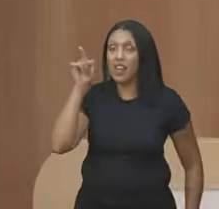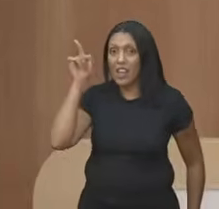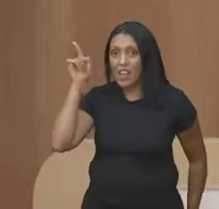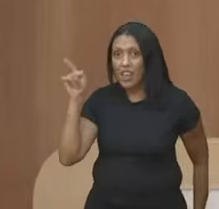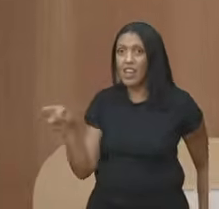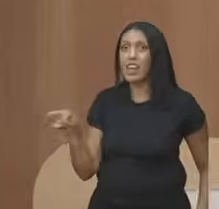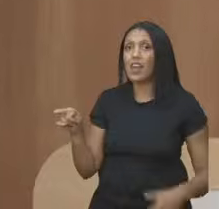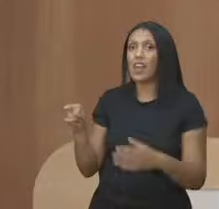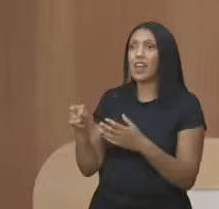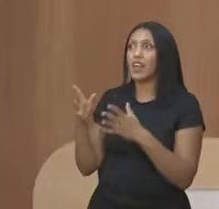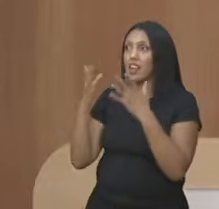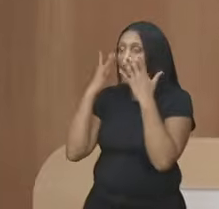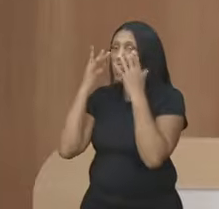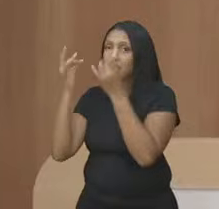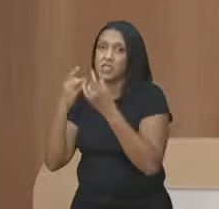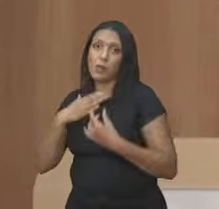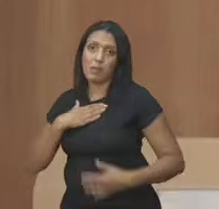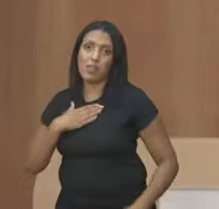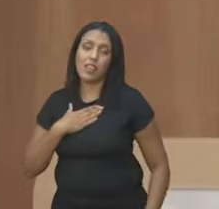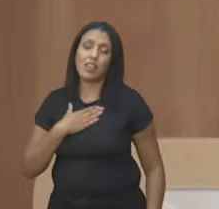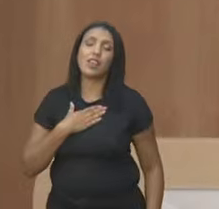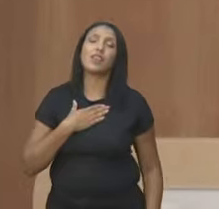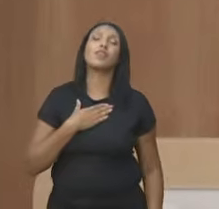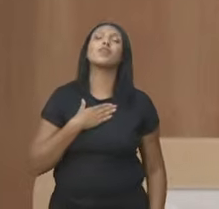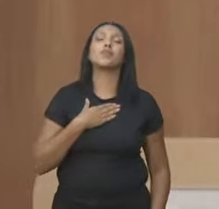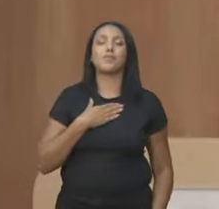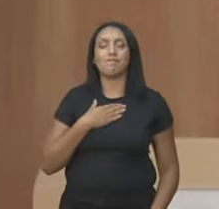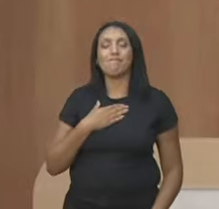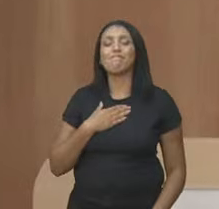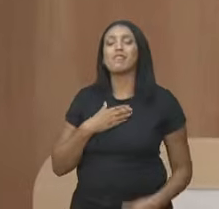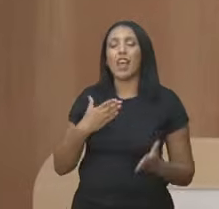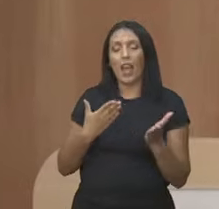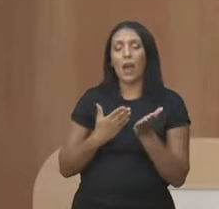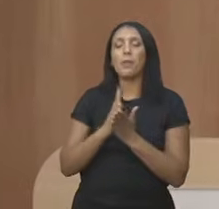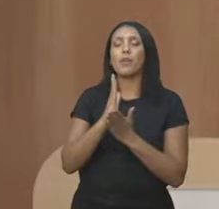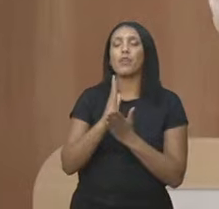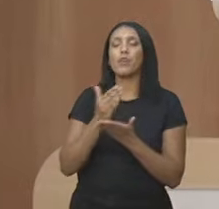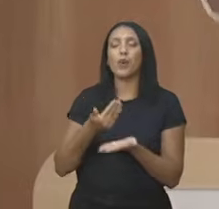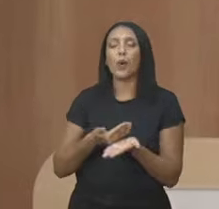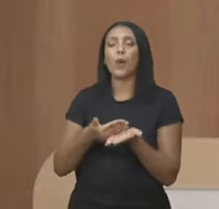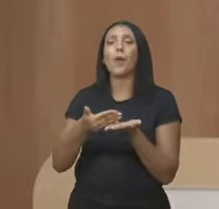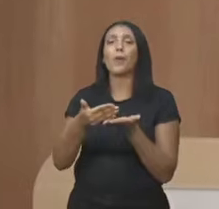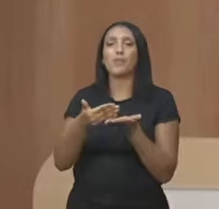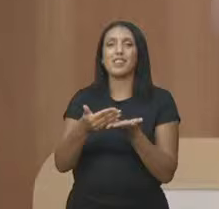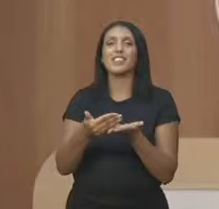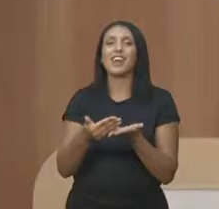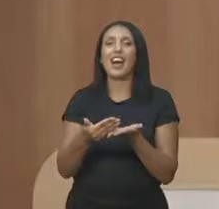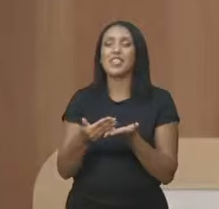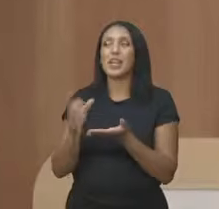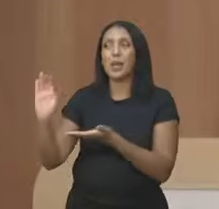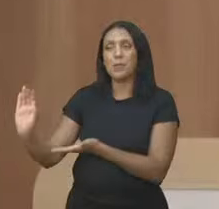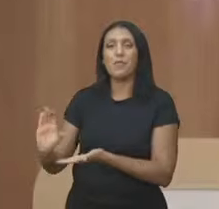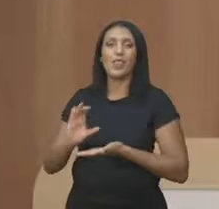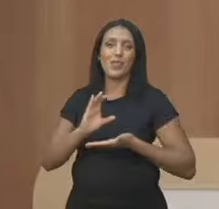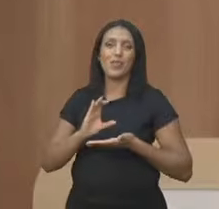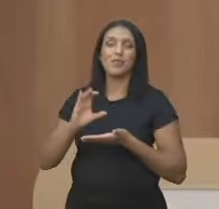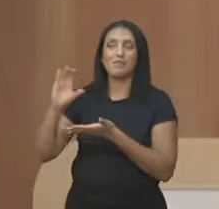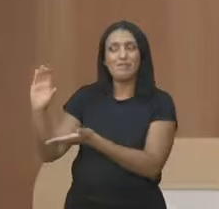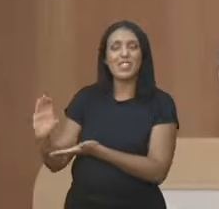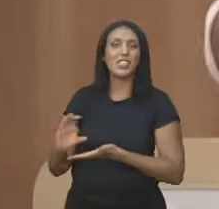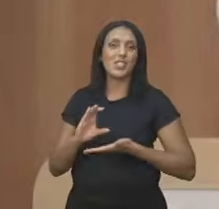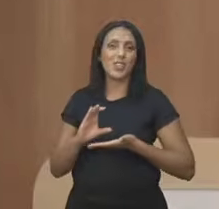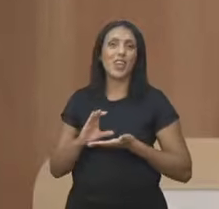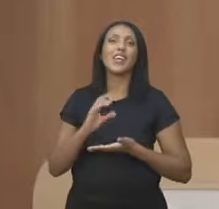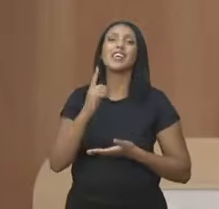compadeceu, autorizou, habilitou o tratamento pelo SUS, e não só habilitou, como já liberou os recursos. Agora, todo ano, o município de